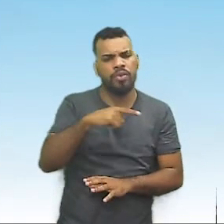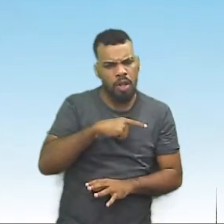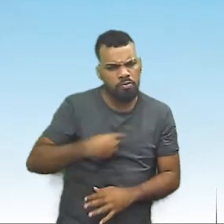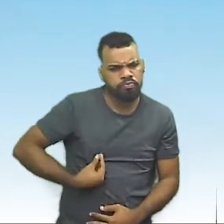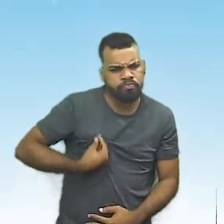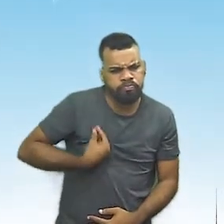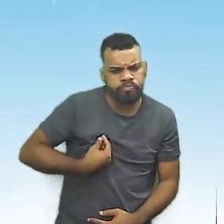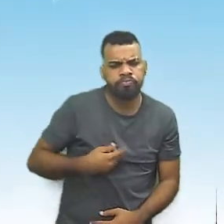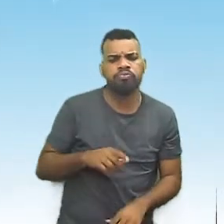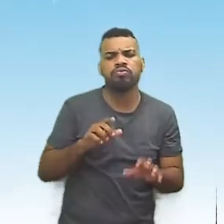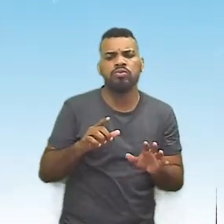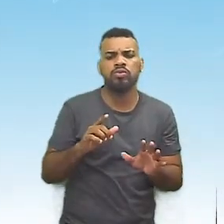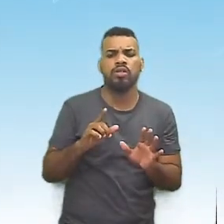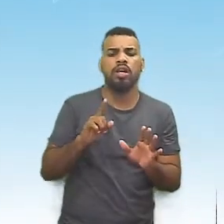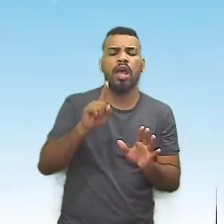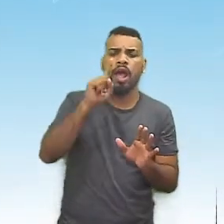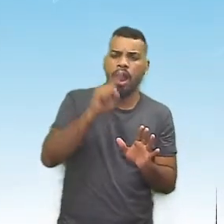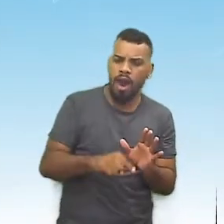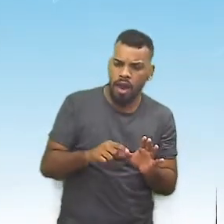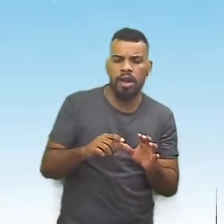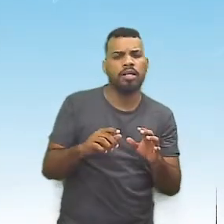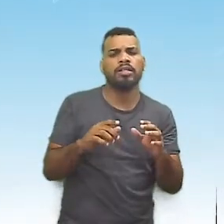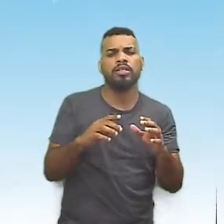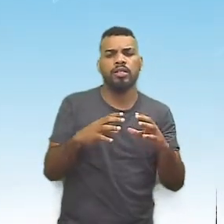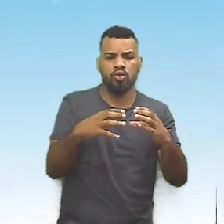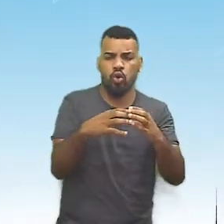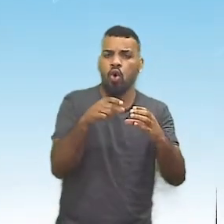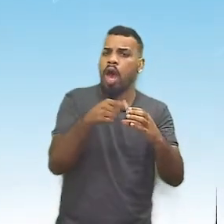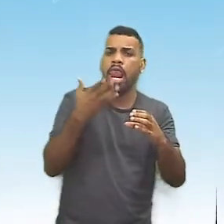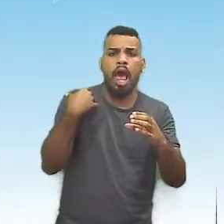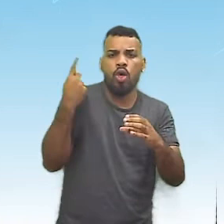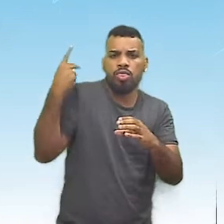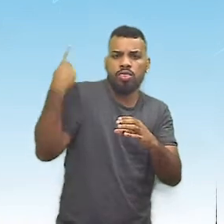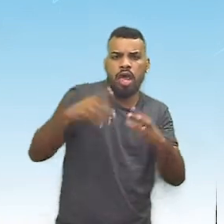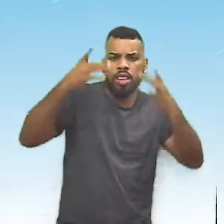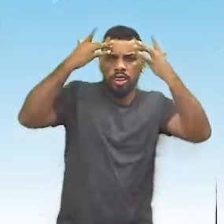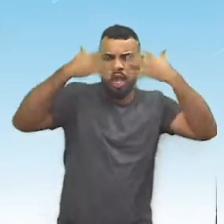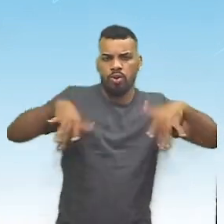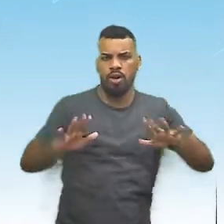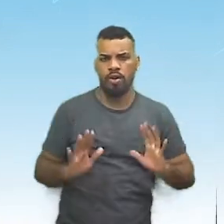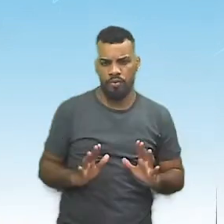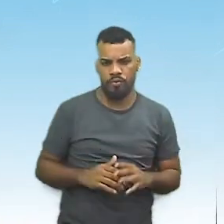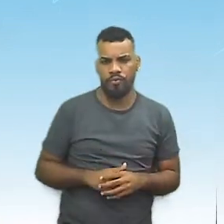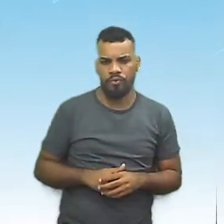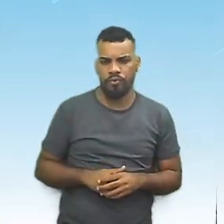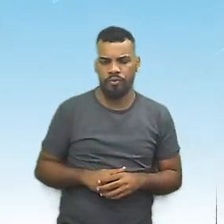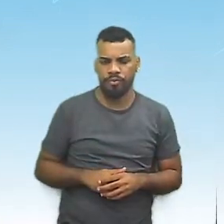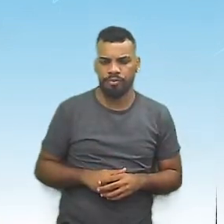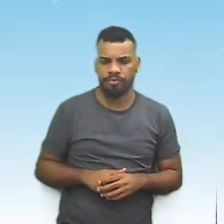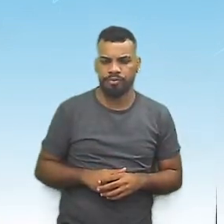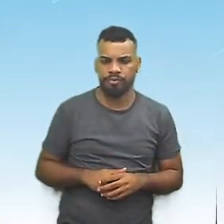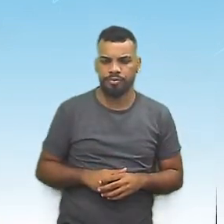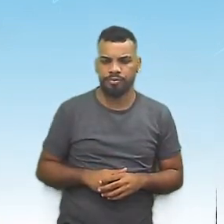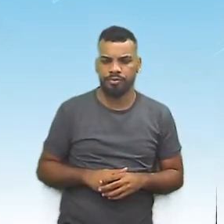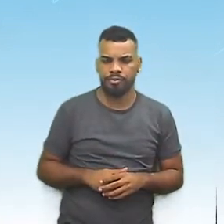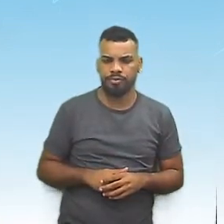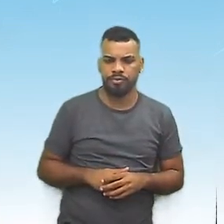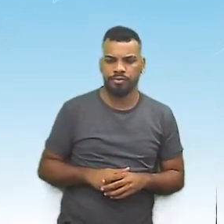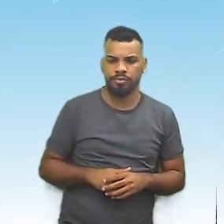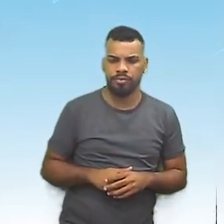então, como fontes independentes de calor. Agora, bora falar do papel